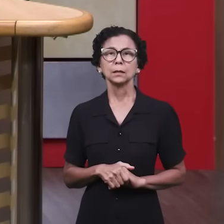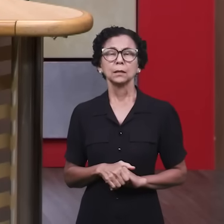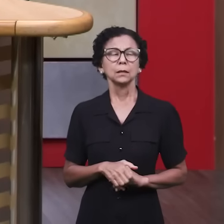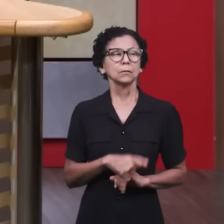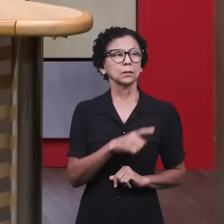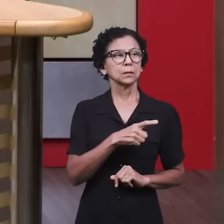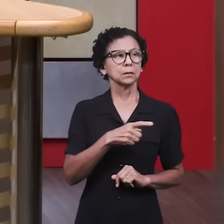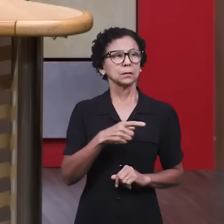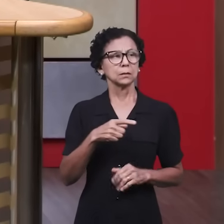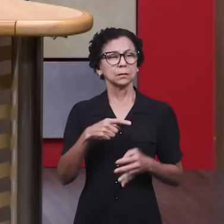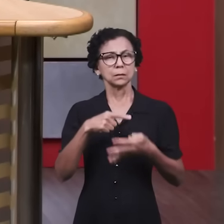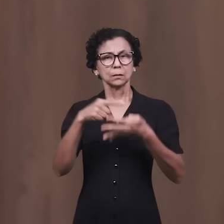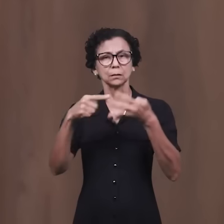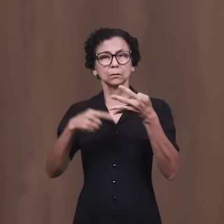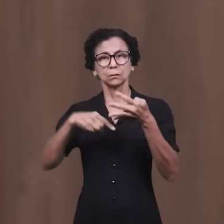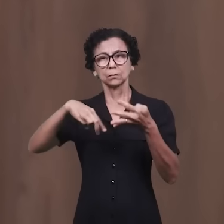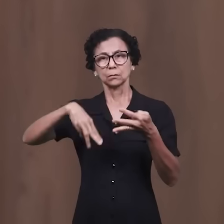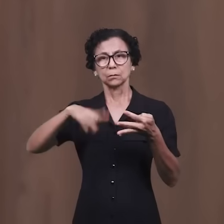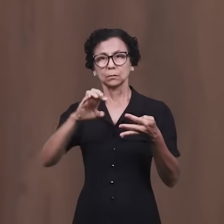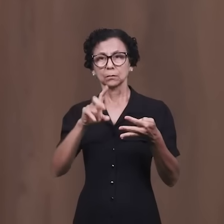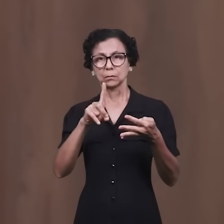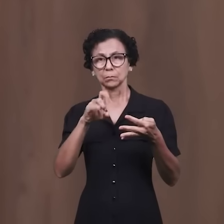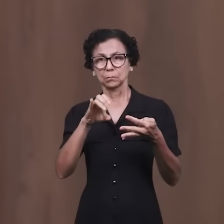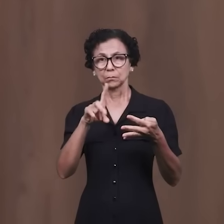quinta medida. Aliás, quarta e quinta medida